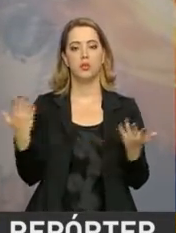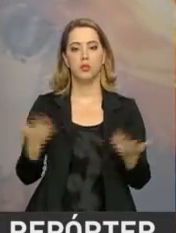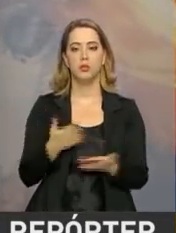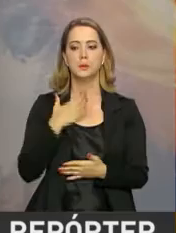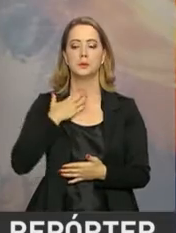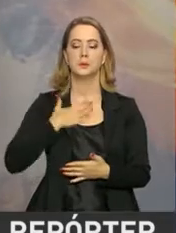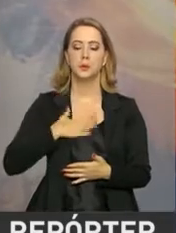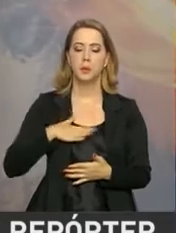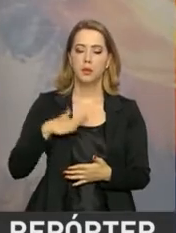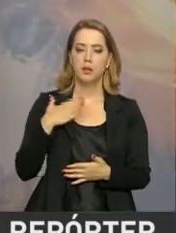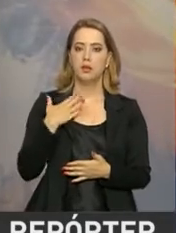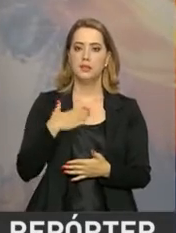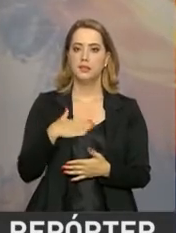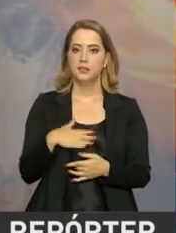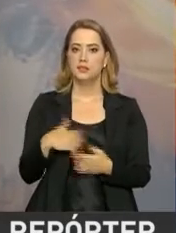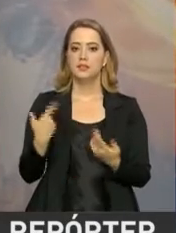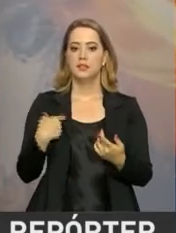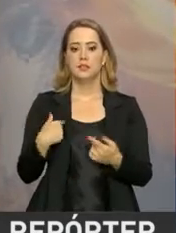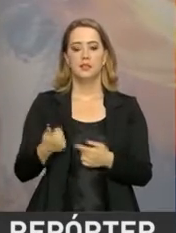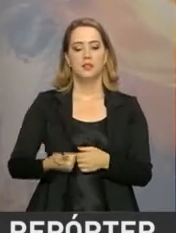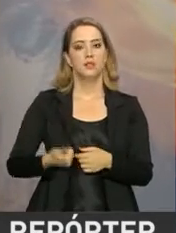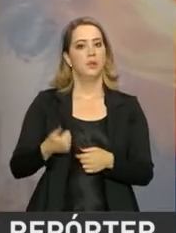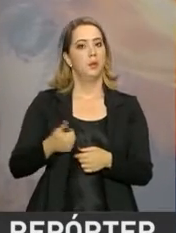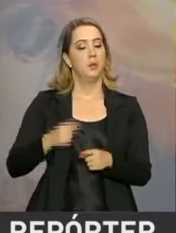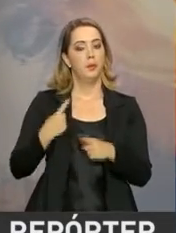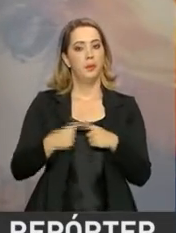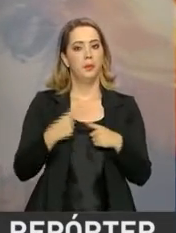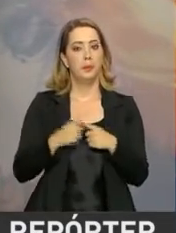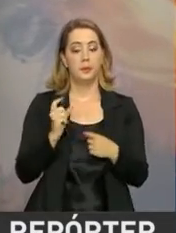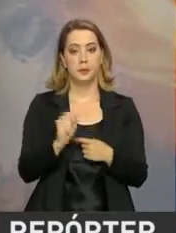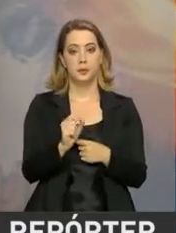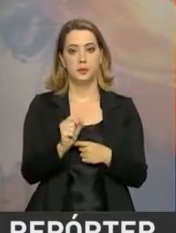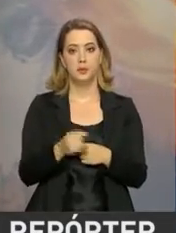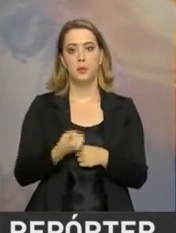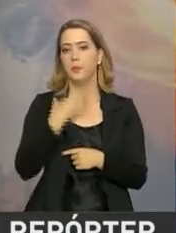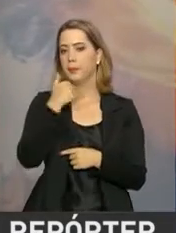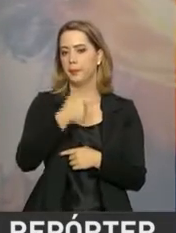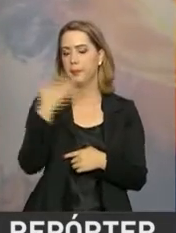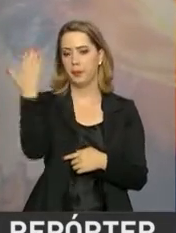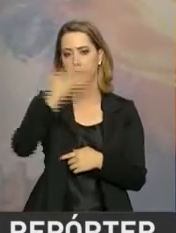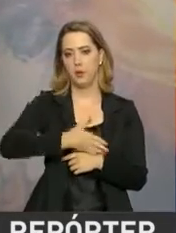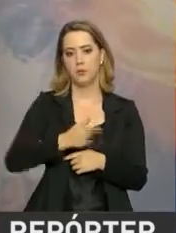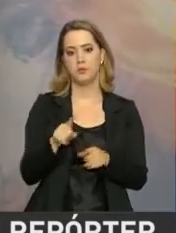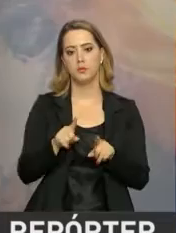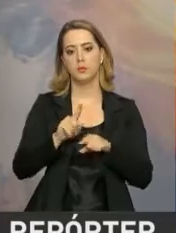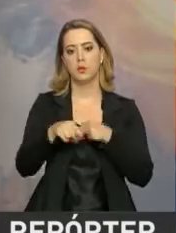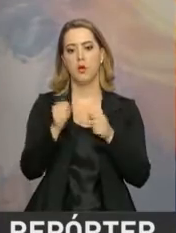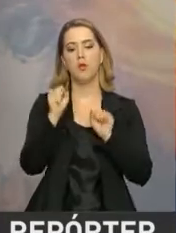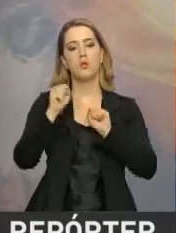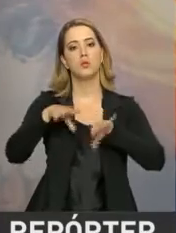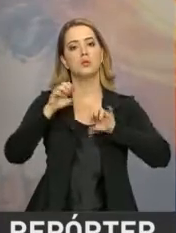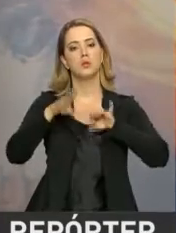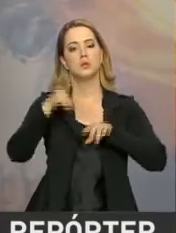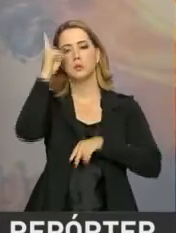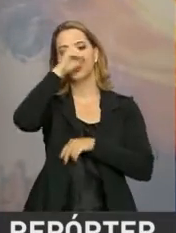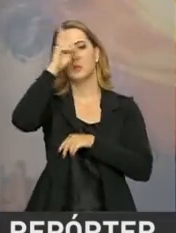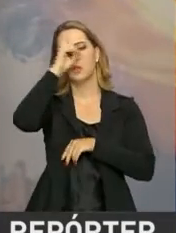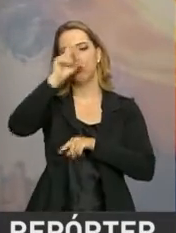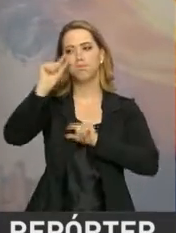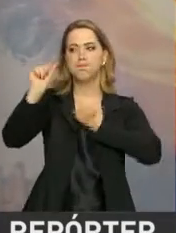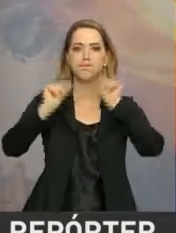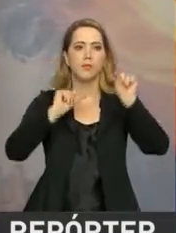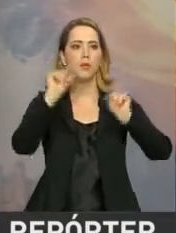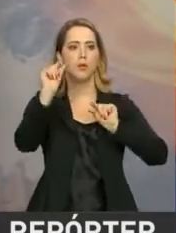mais, comer bem, descansar bastante para fazer bem na prova. E o aulão foi mais para relembrar de algumas